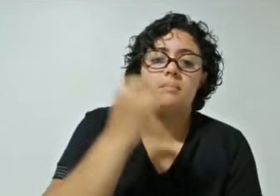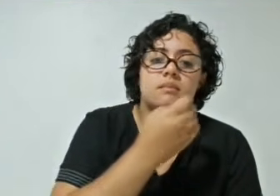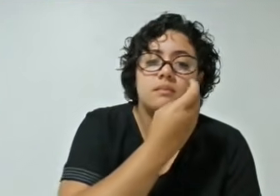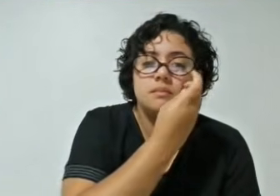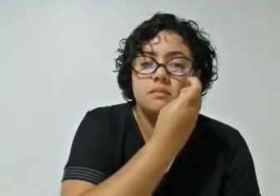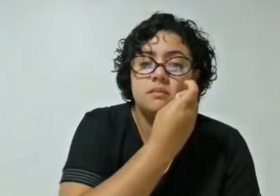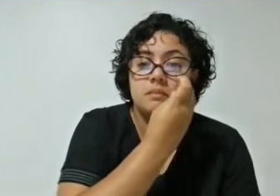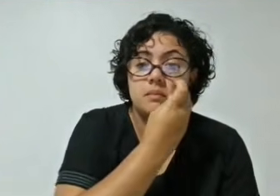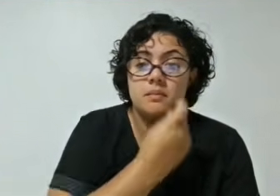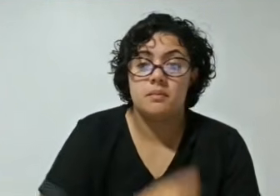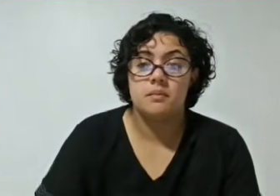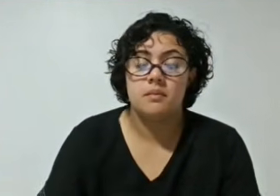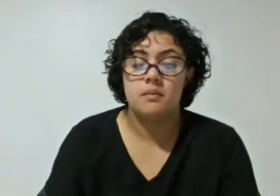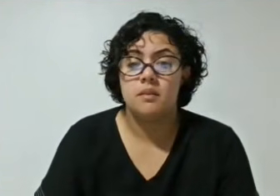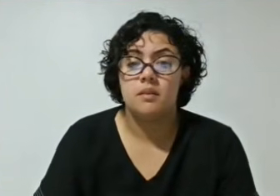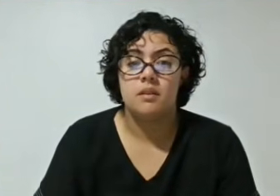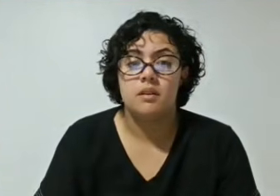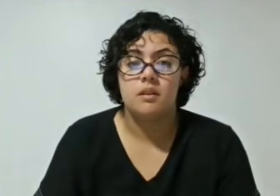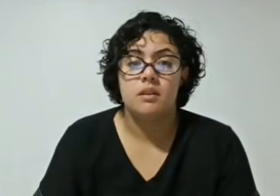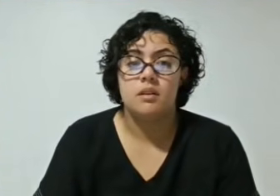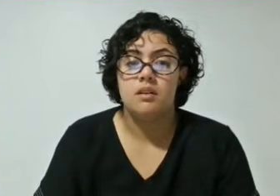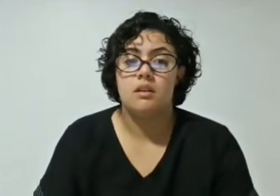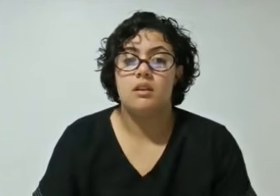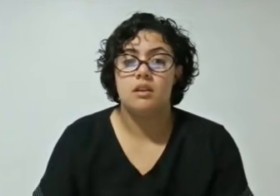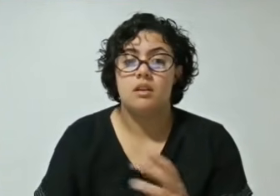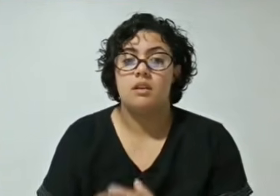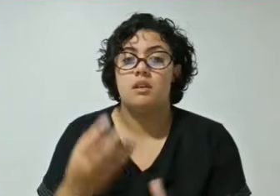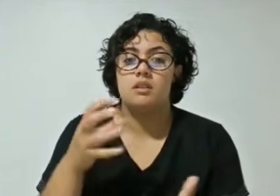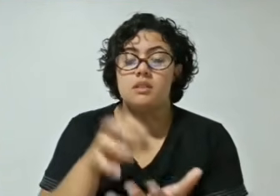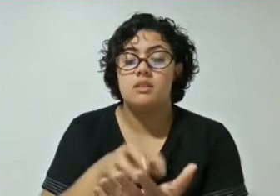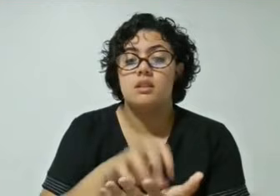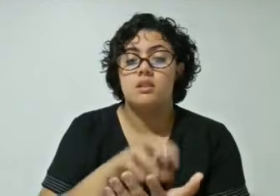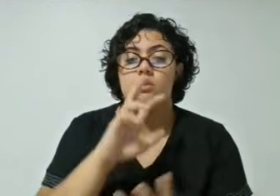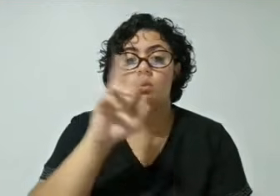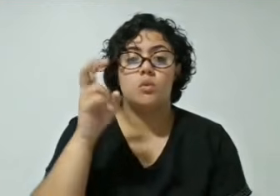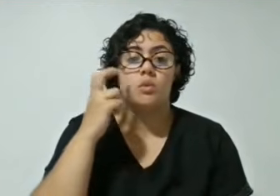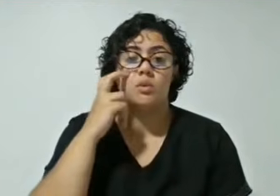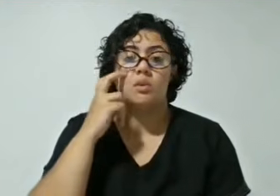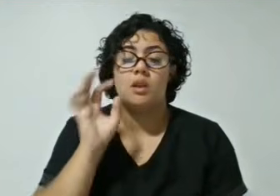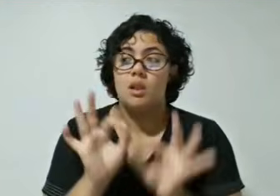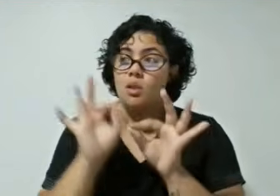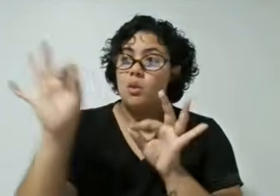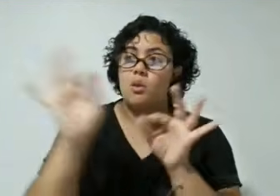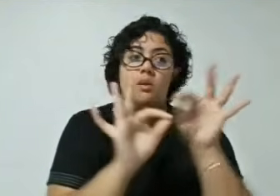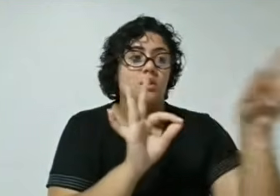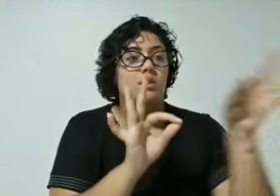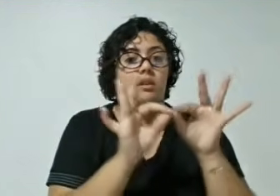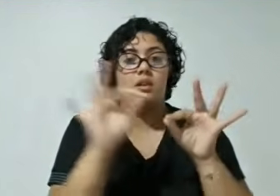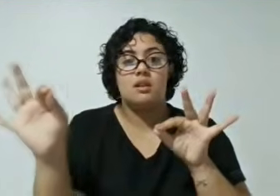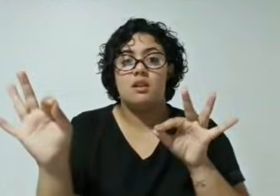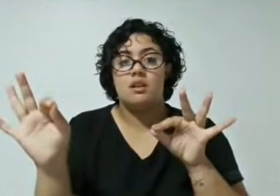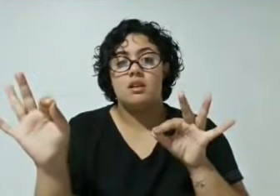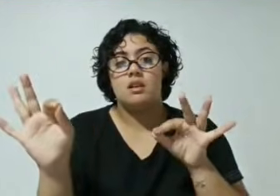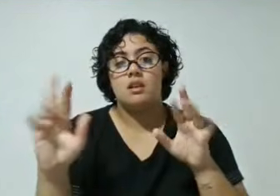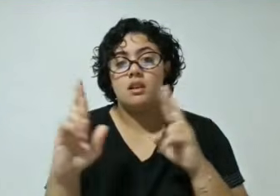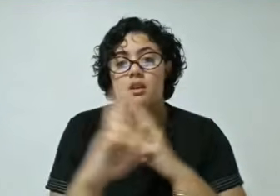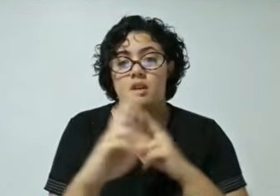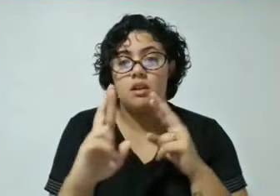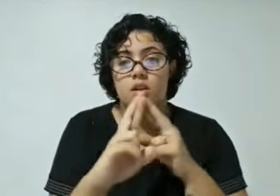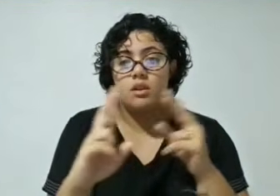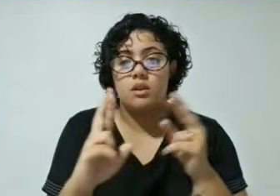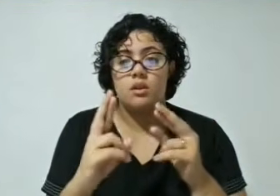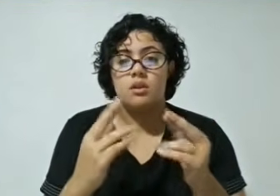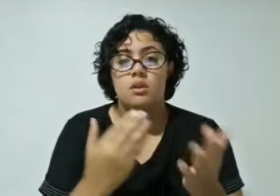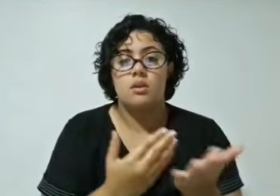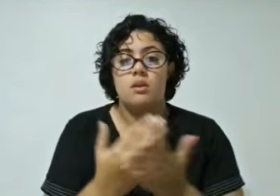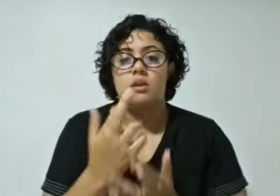eles são criados os centros culturais periféricos, essa relação começou a responder também a esses meninos que eram meninos de rua. Também teve